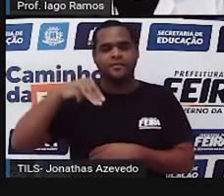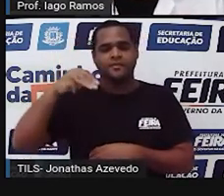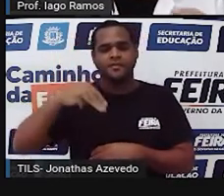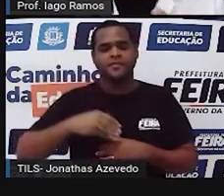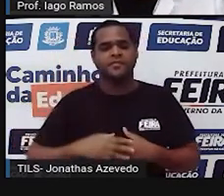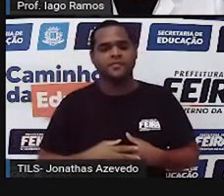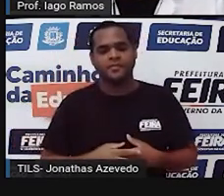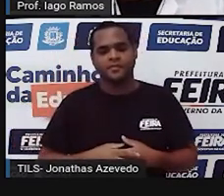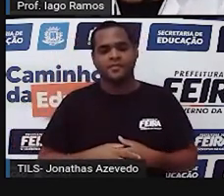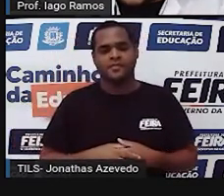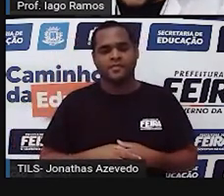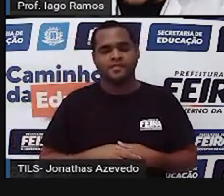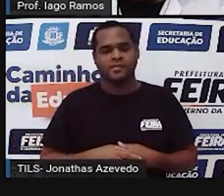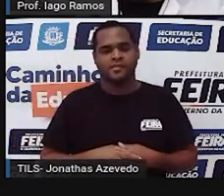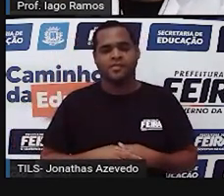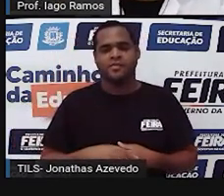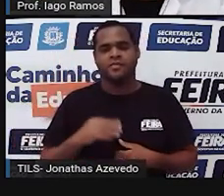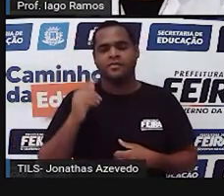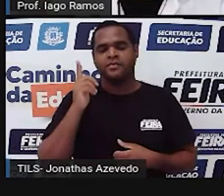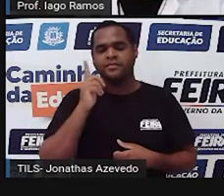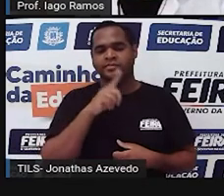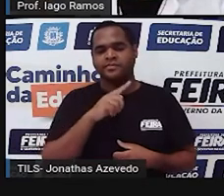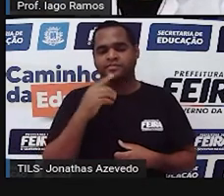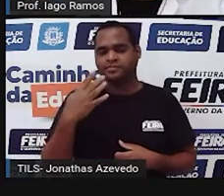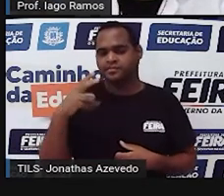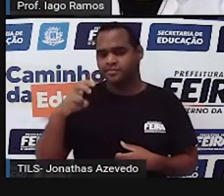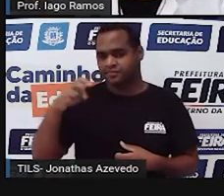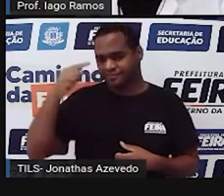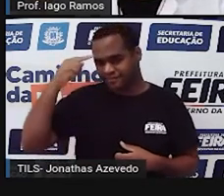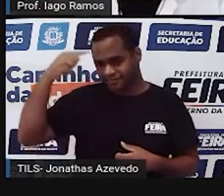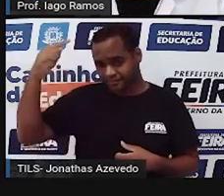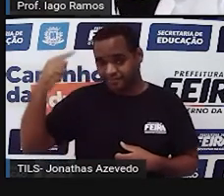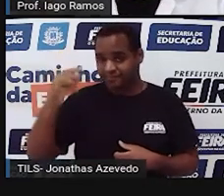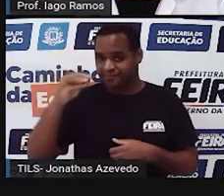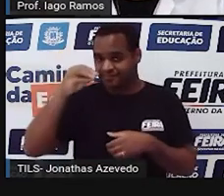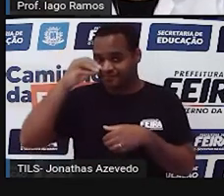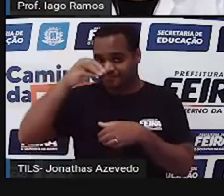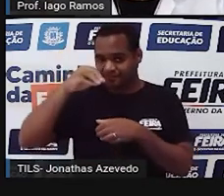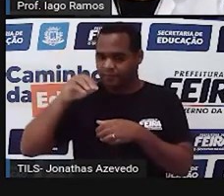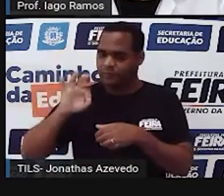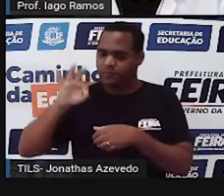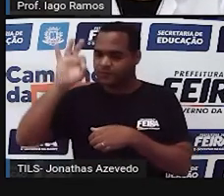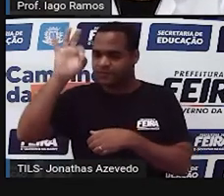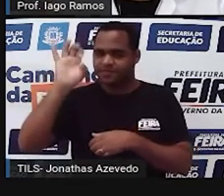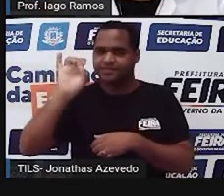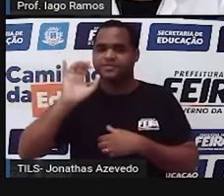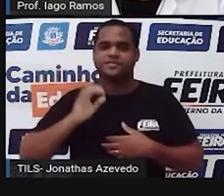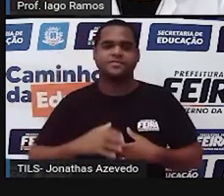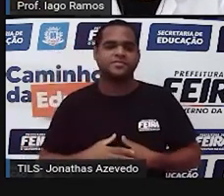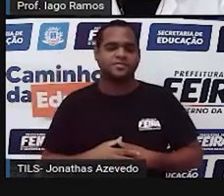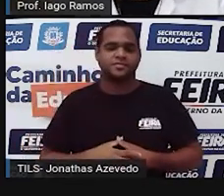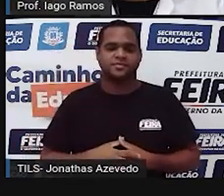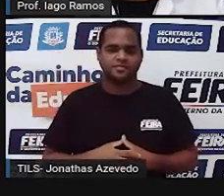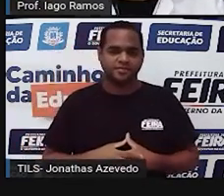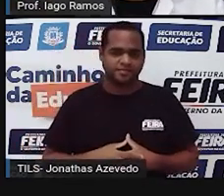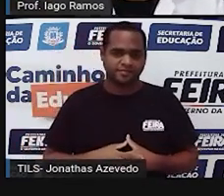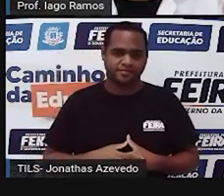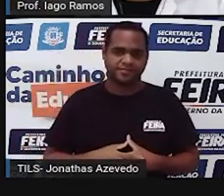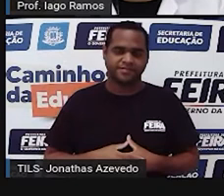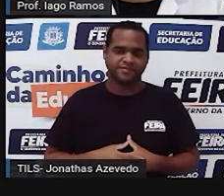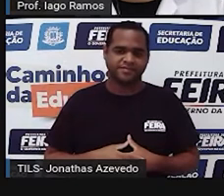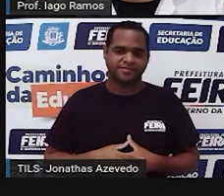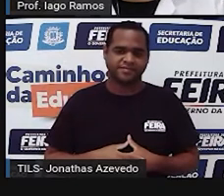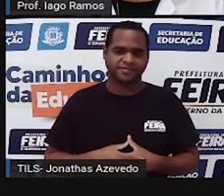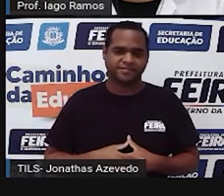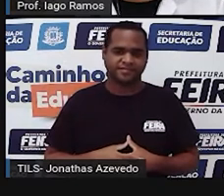metros mas você só correu aí a parte uma lateral do campo aliás né a parte superior